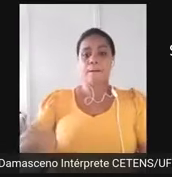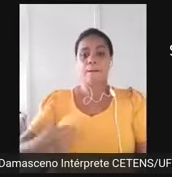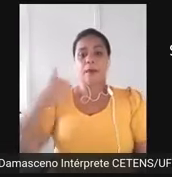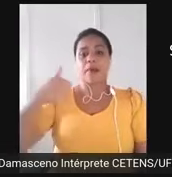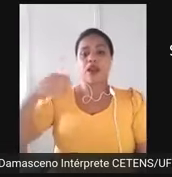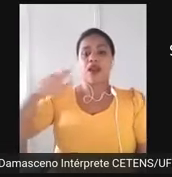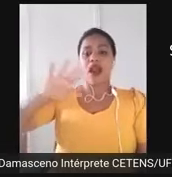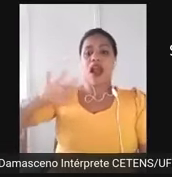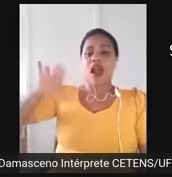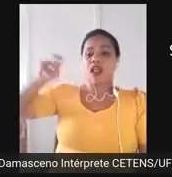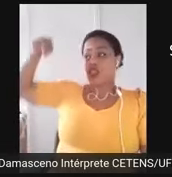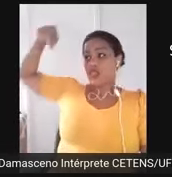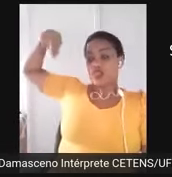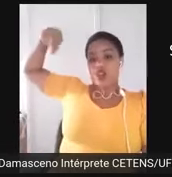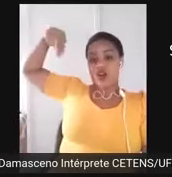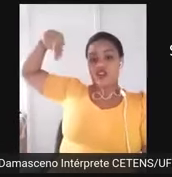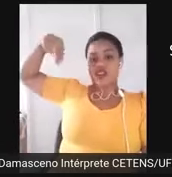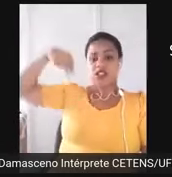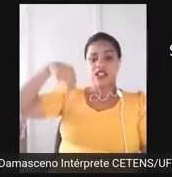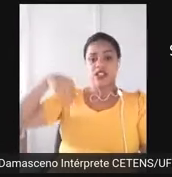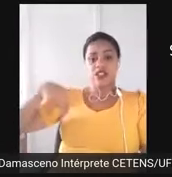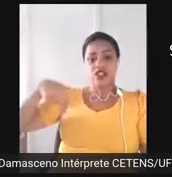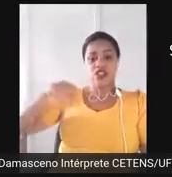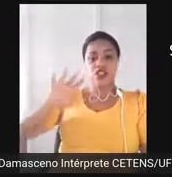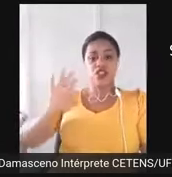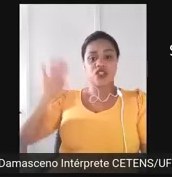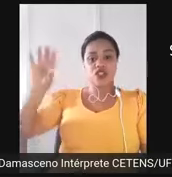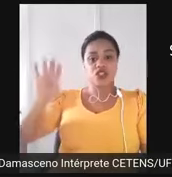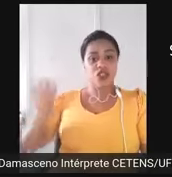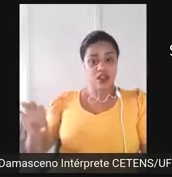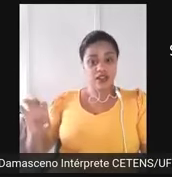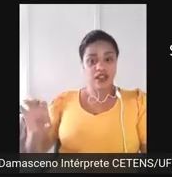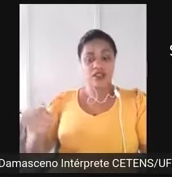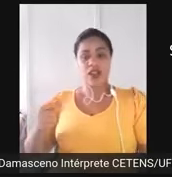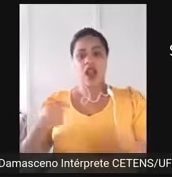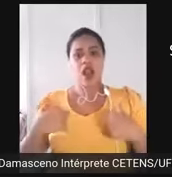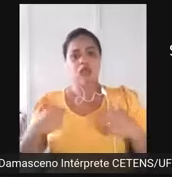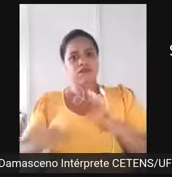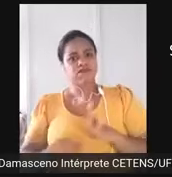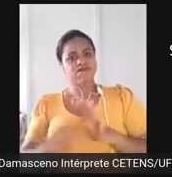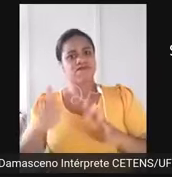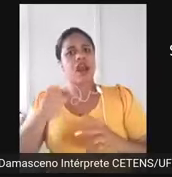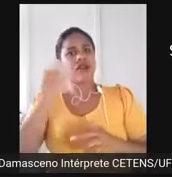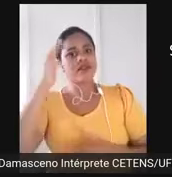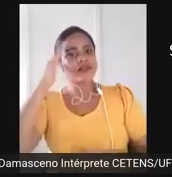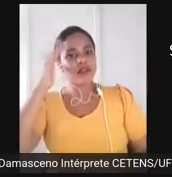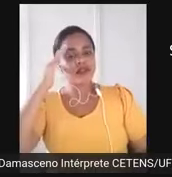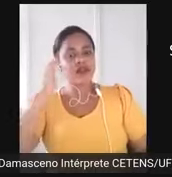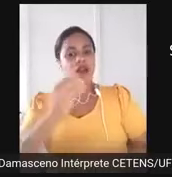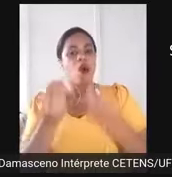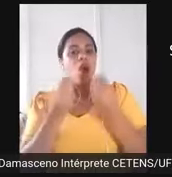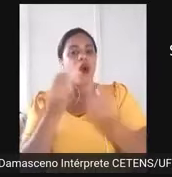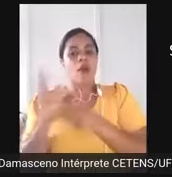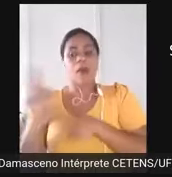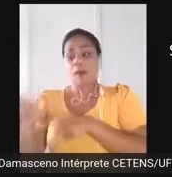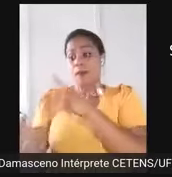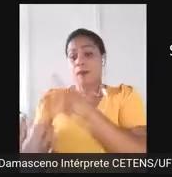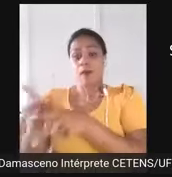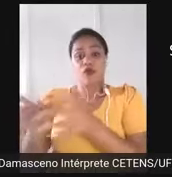fazer uma monografia com os ciganos. Então, só para vocês terem uma noção de como o nosso povo ele é